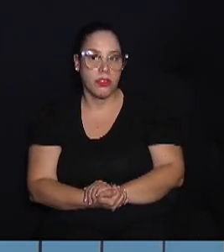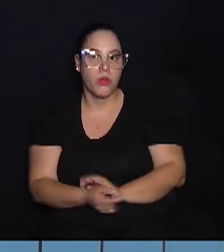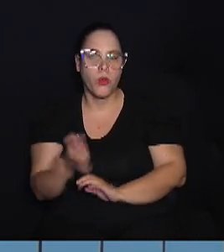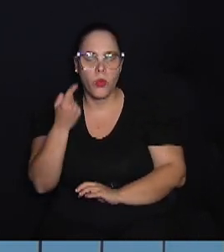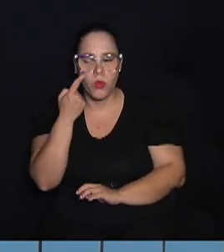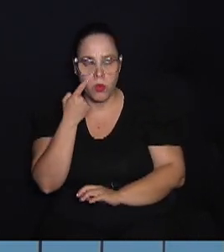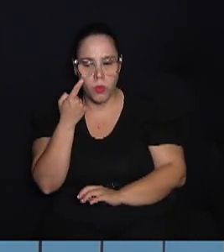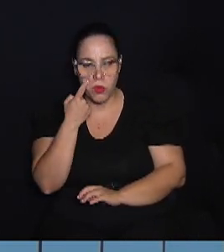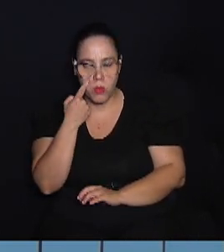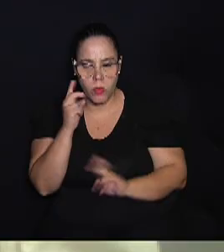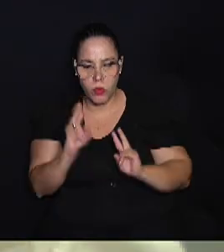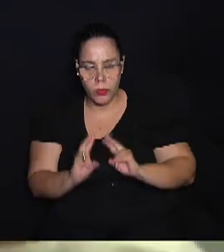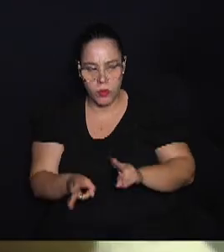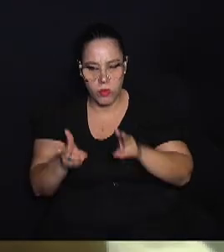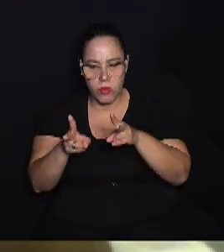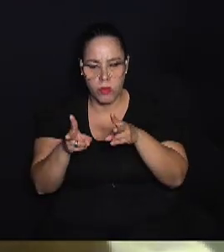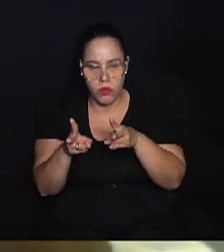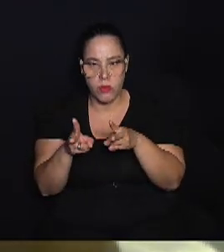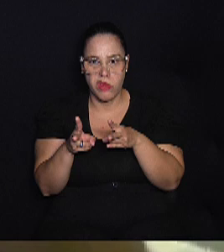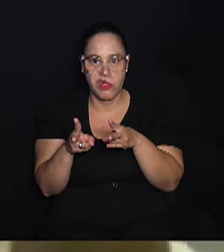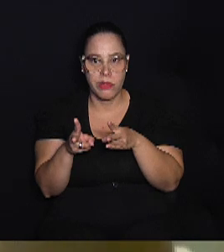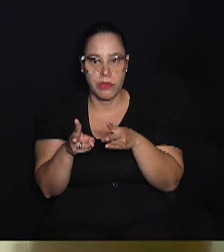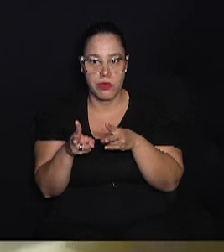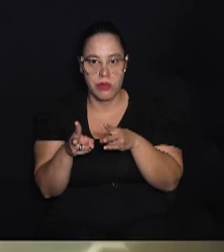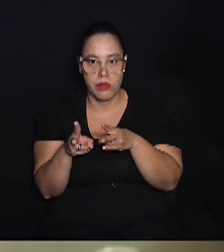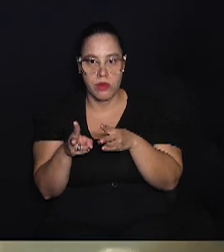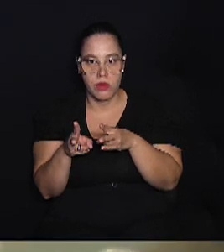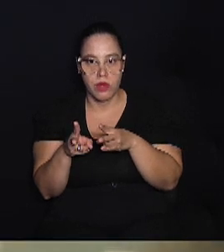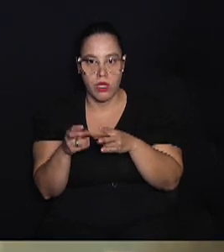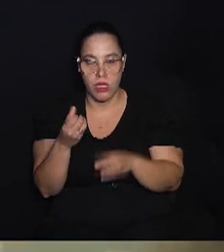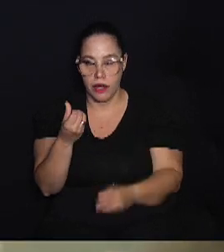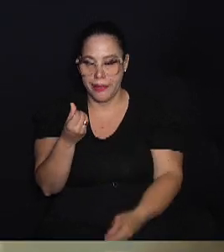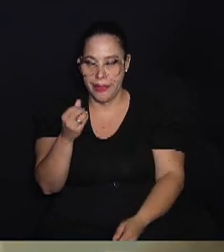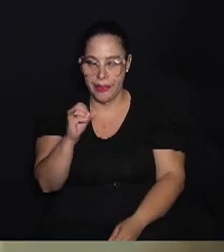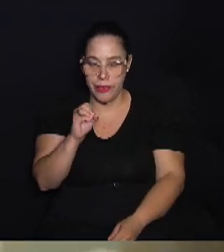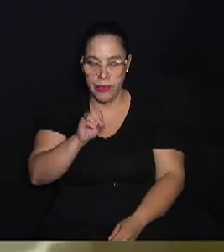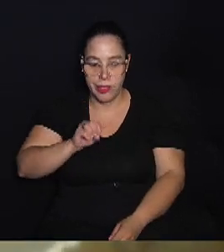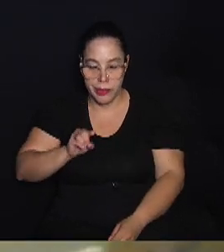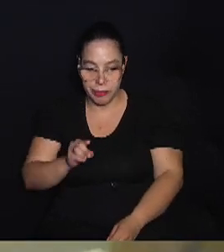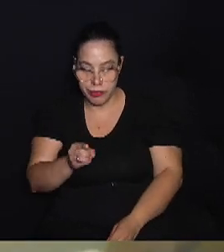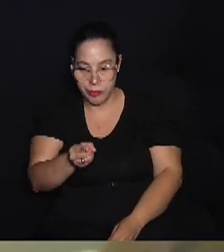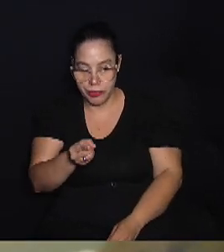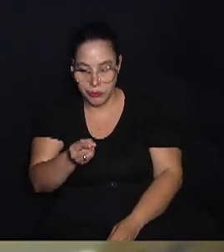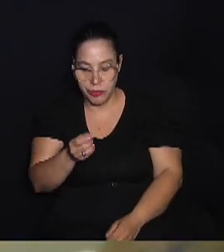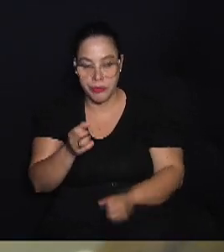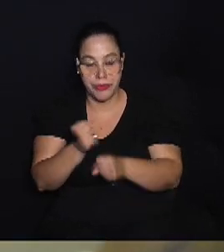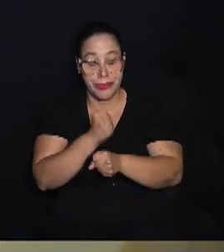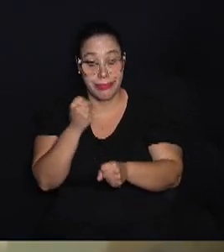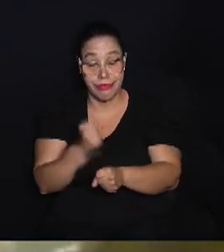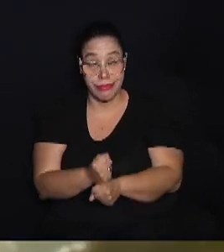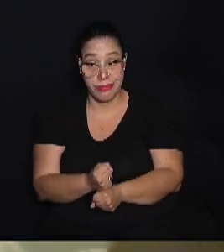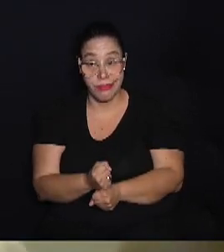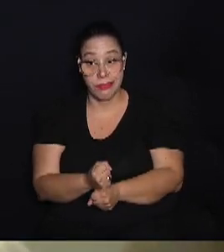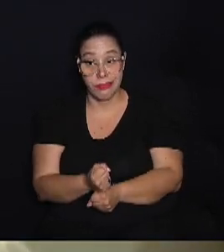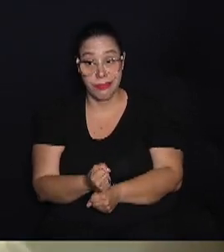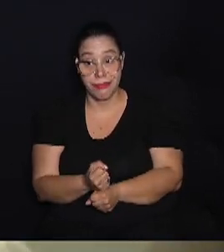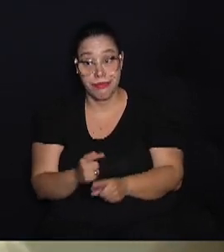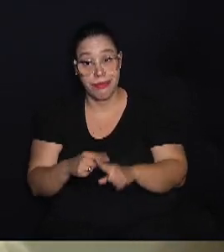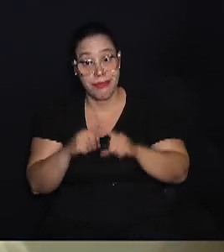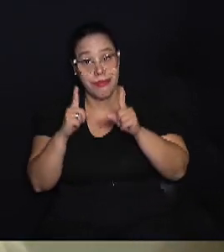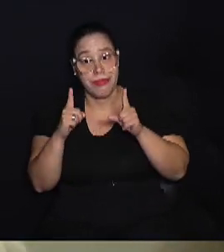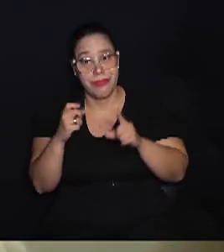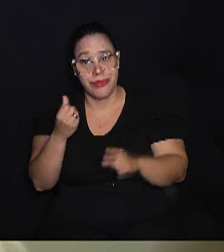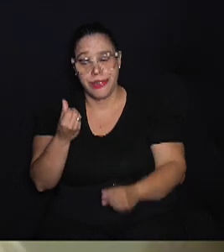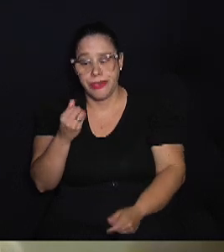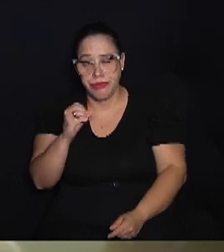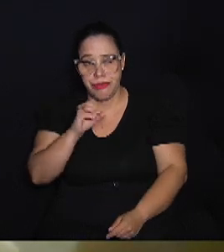Olha, sempre a intenção, a gente tem 100 mil casos por ano. Mas será que 100 mil